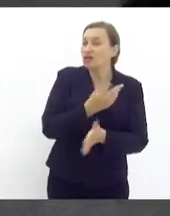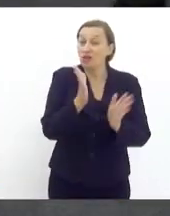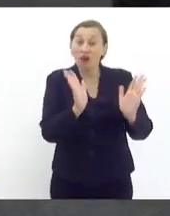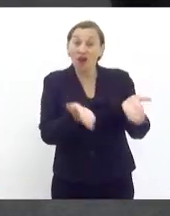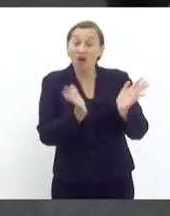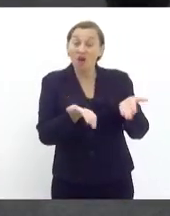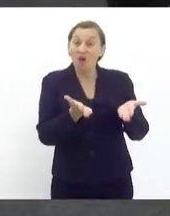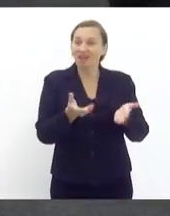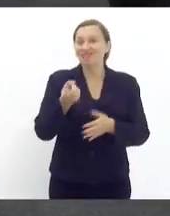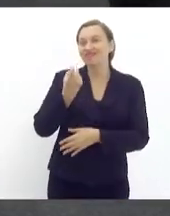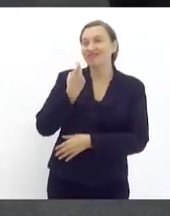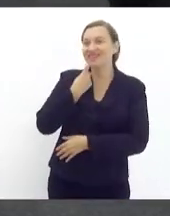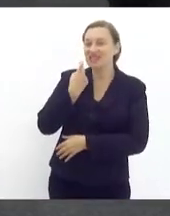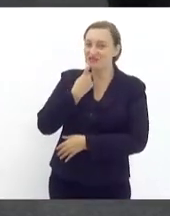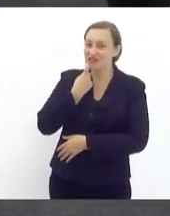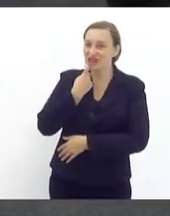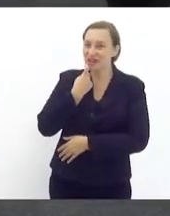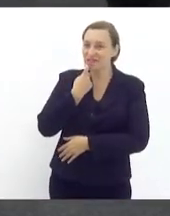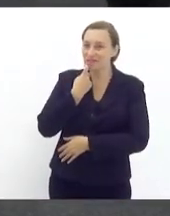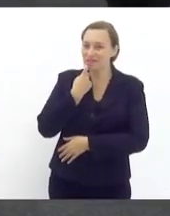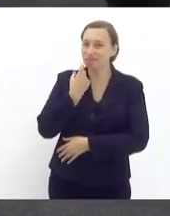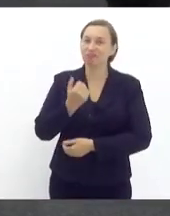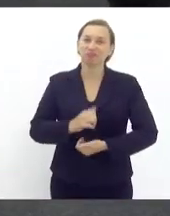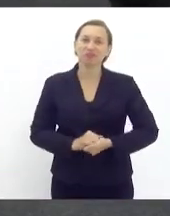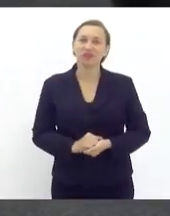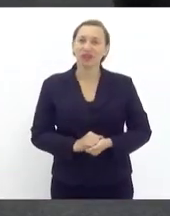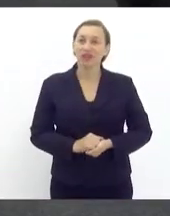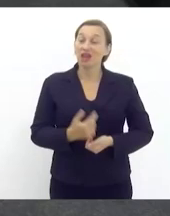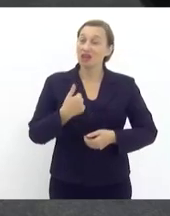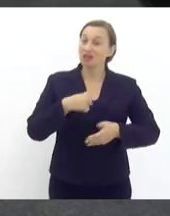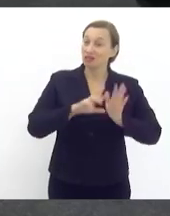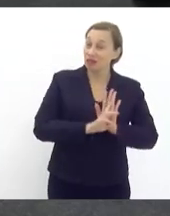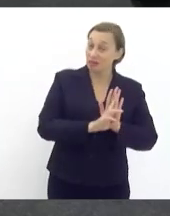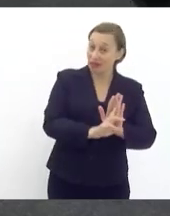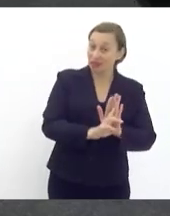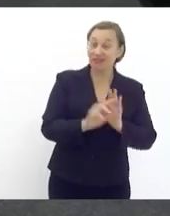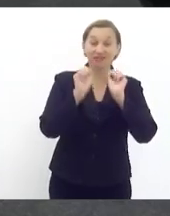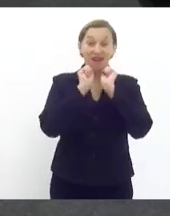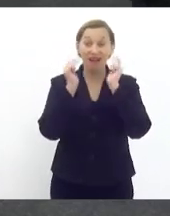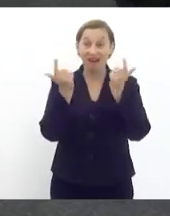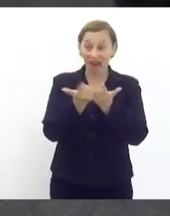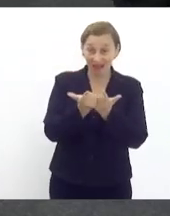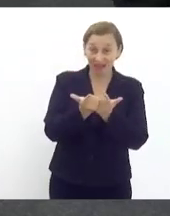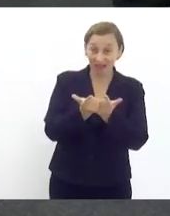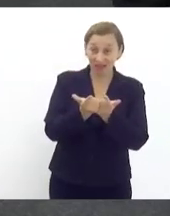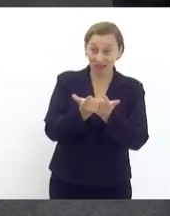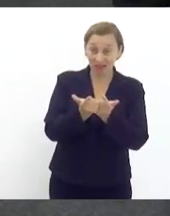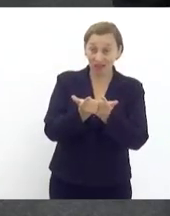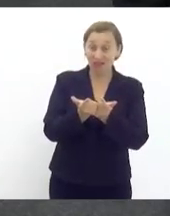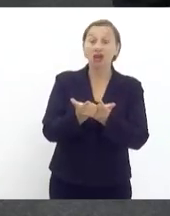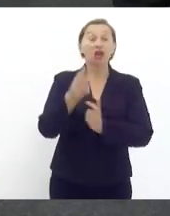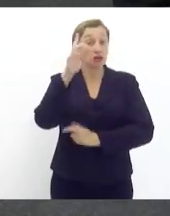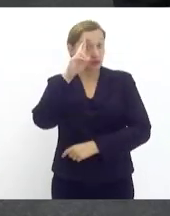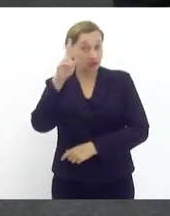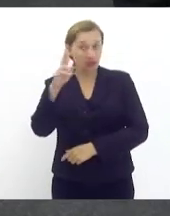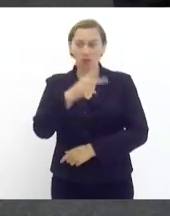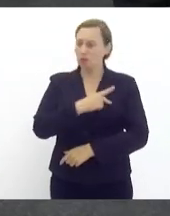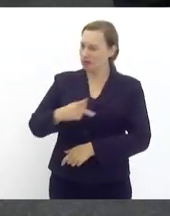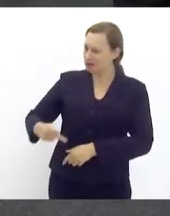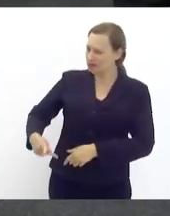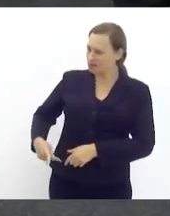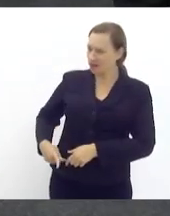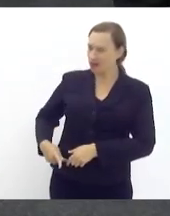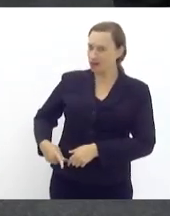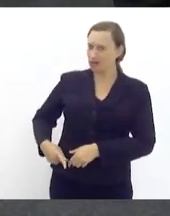recentemente sexta-feira é fui apresentando a Assembleia Legislativa representando vossa excelência o nosso Presidente